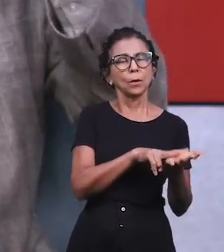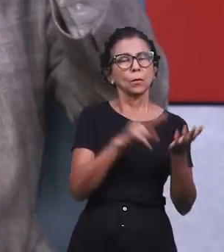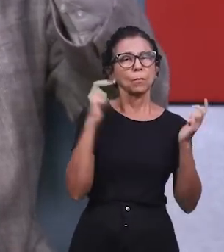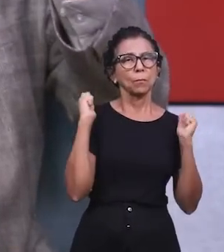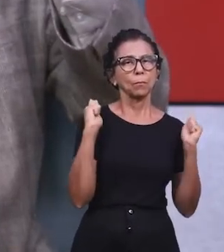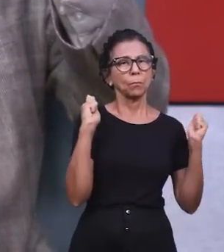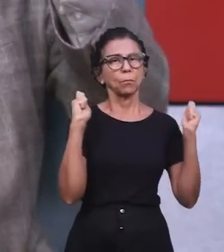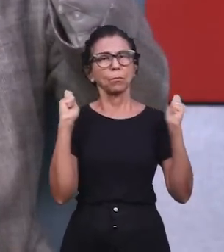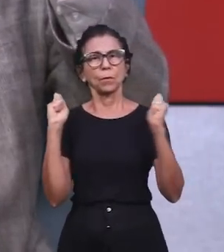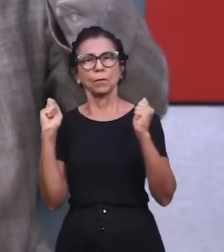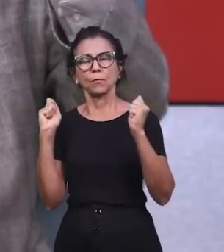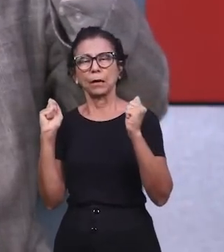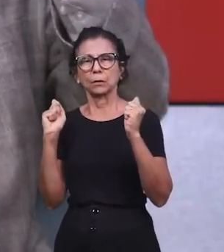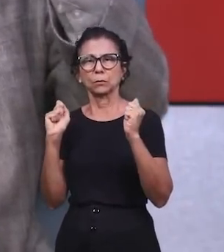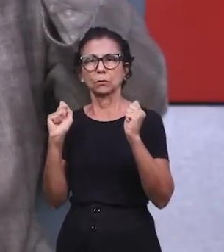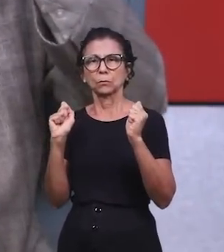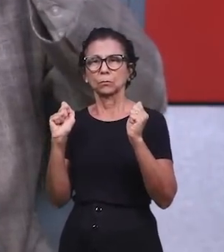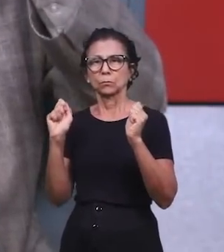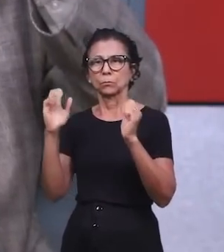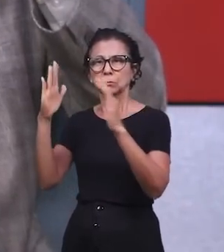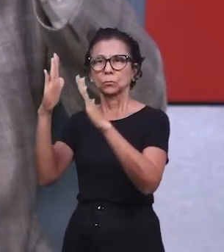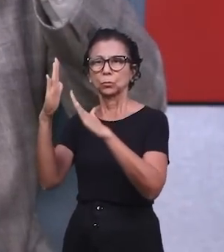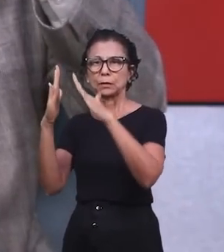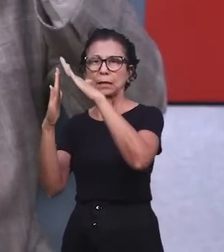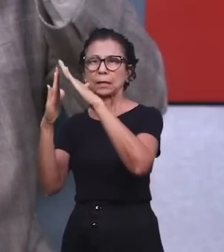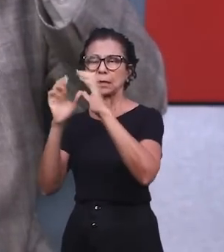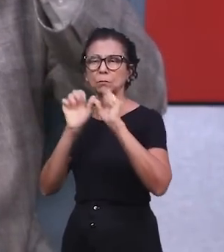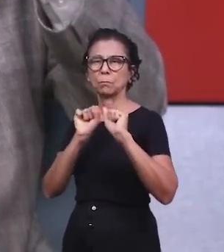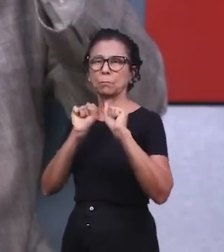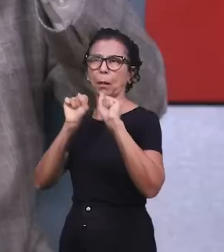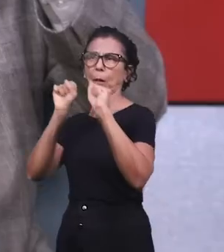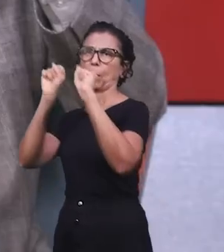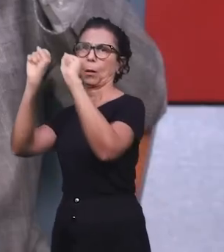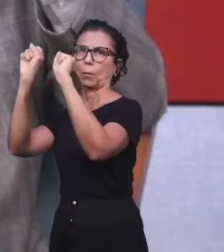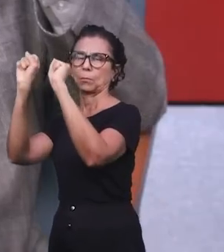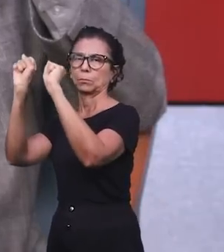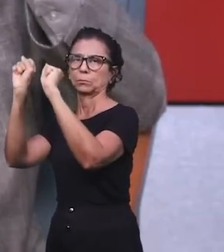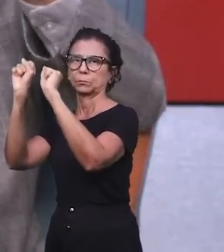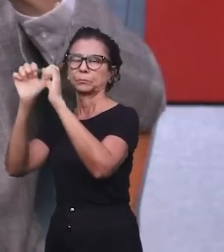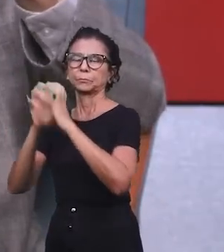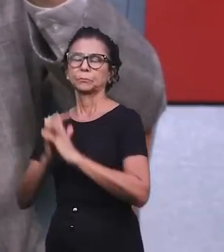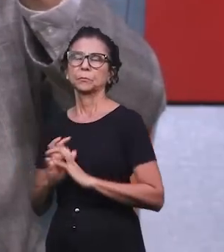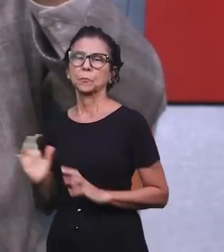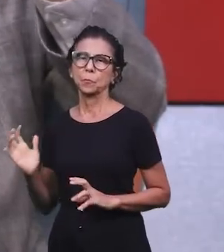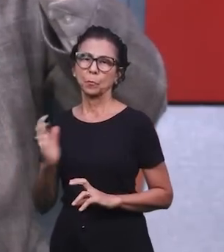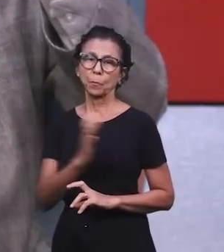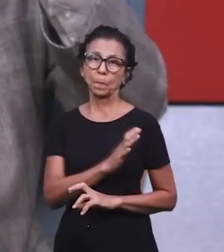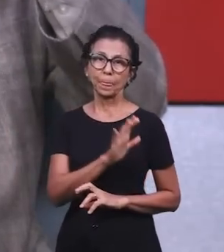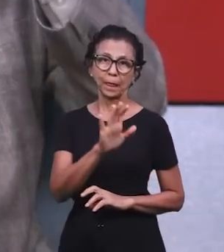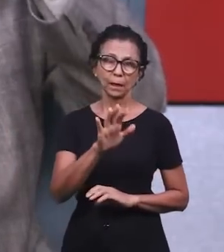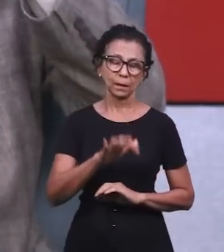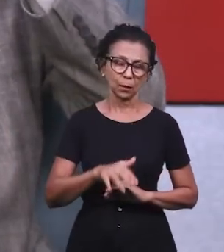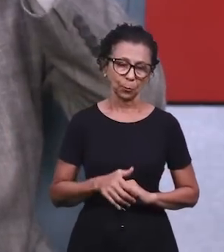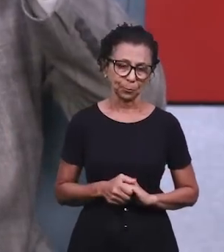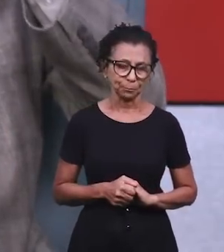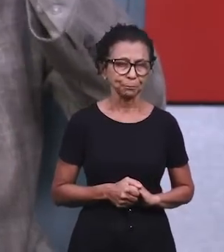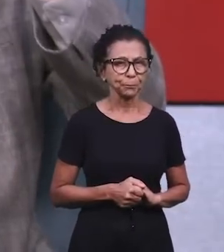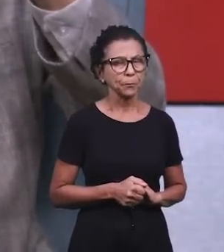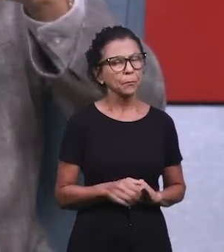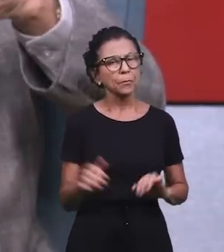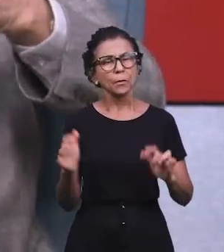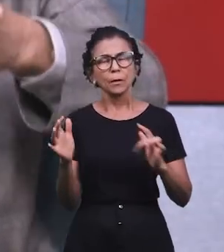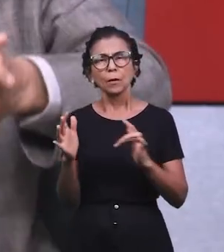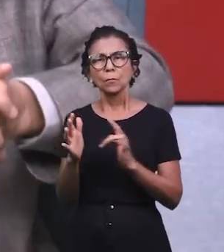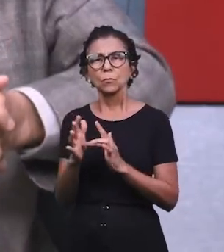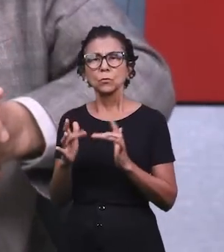Jesus estava de volta à sua casa e ele foi procurado por um centurião lá em Cafarnaum. O que era